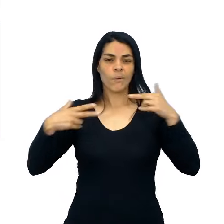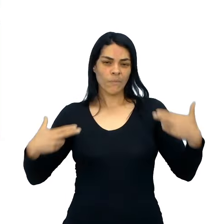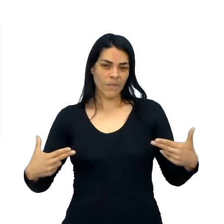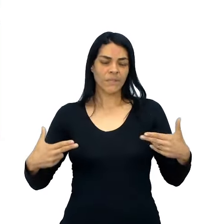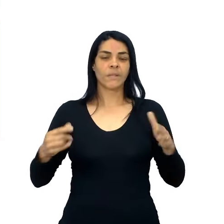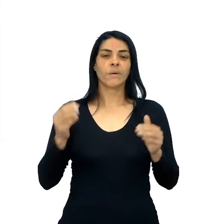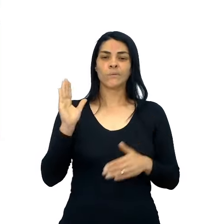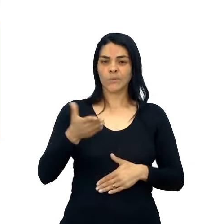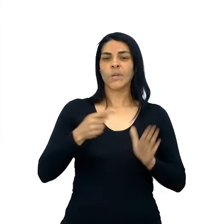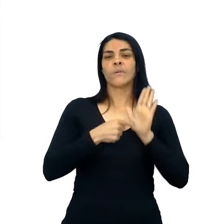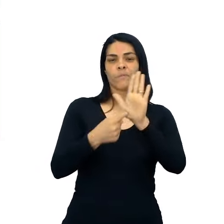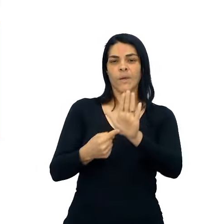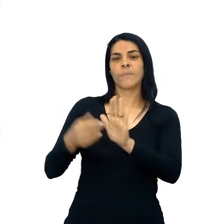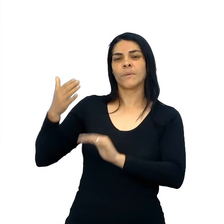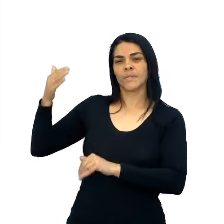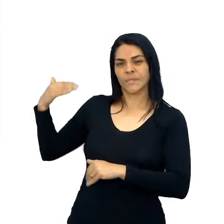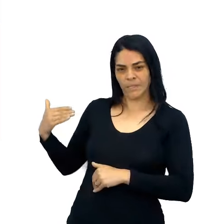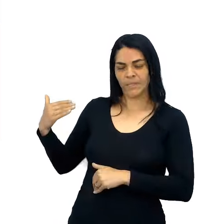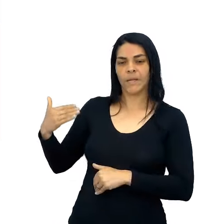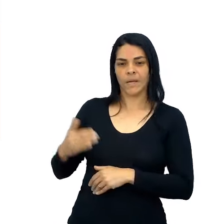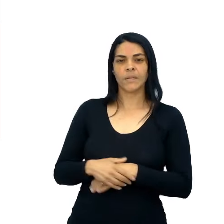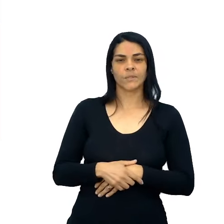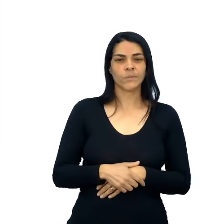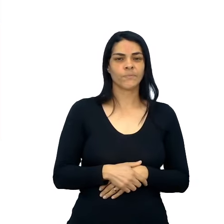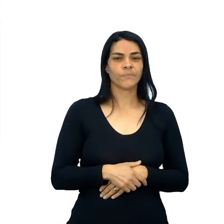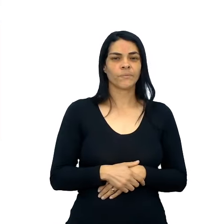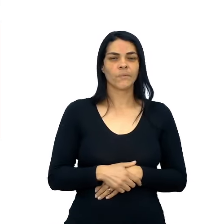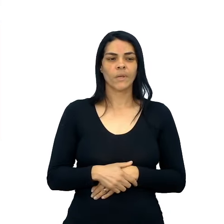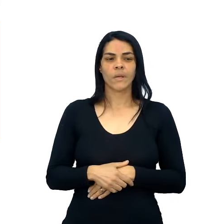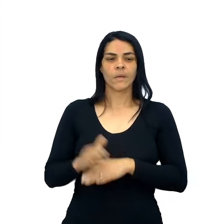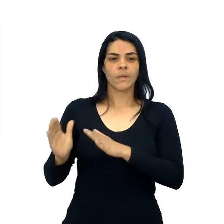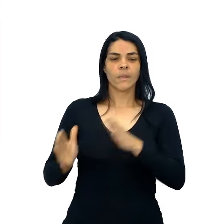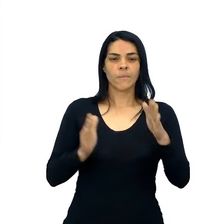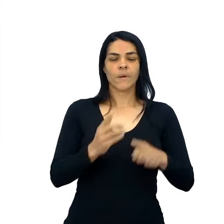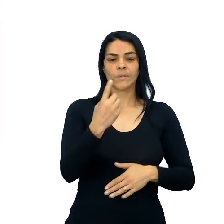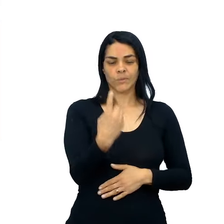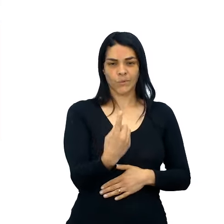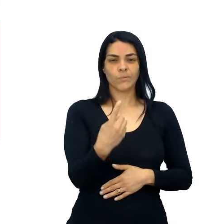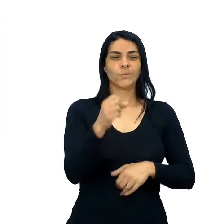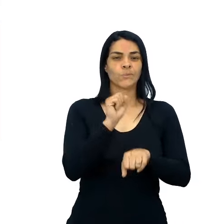um aspecto teórico apresentado para vocês na parte 1 desta pauta,